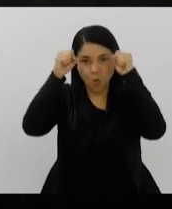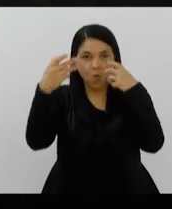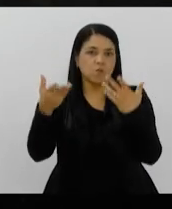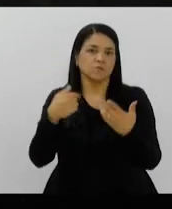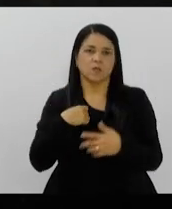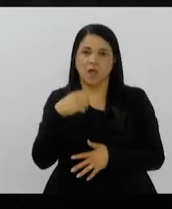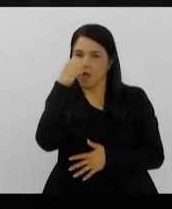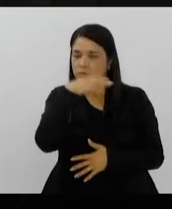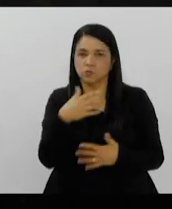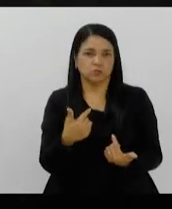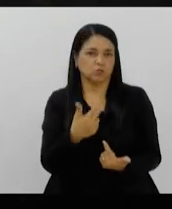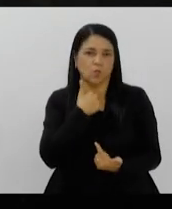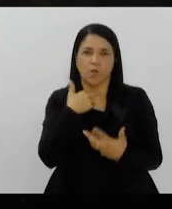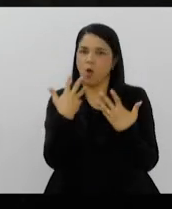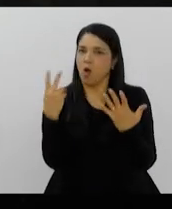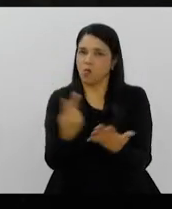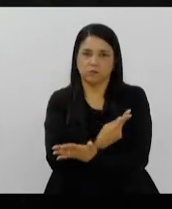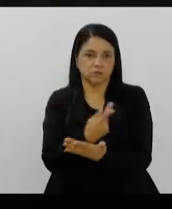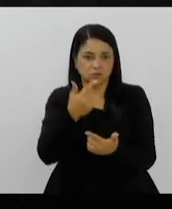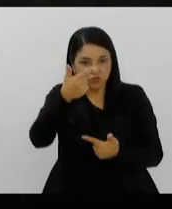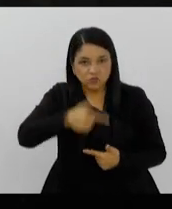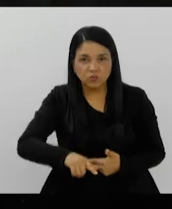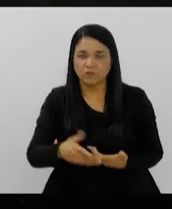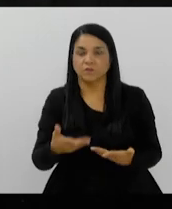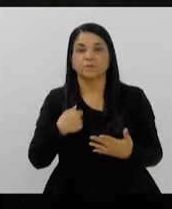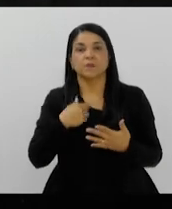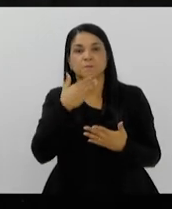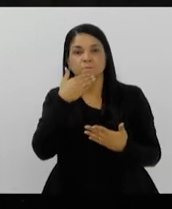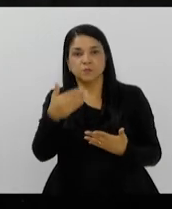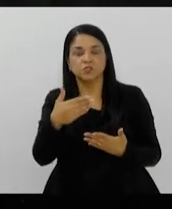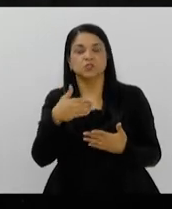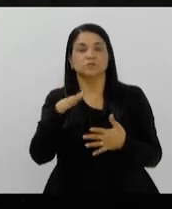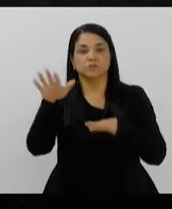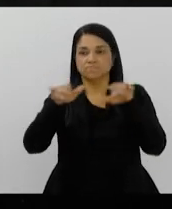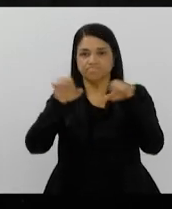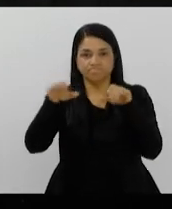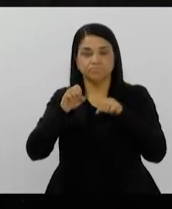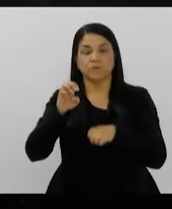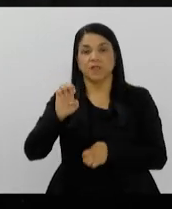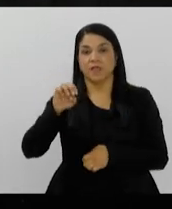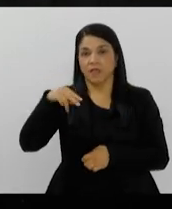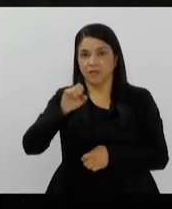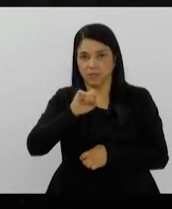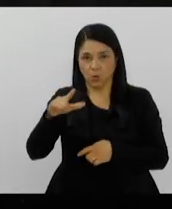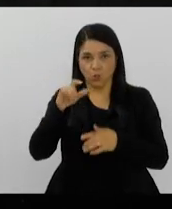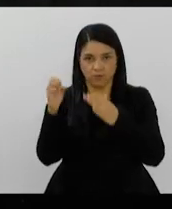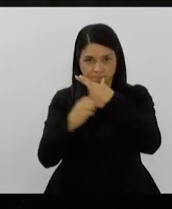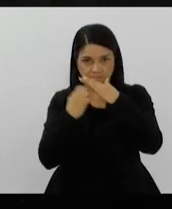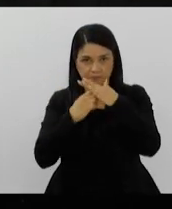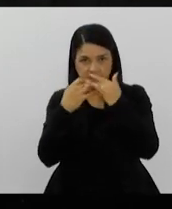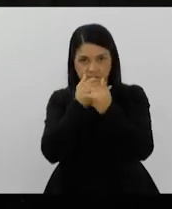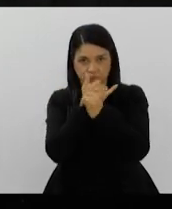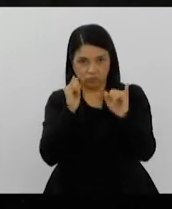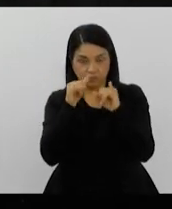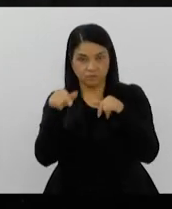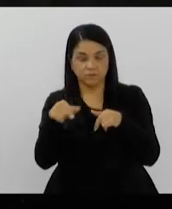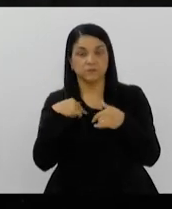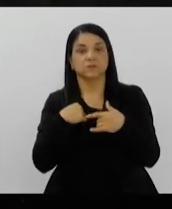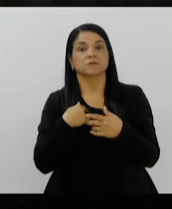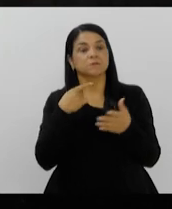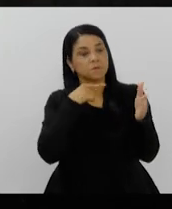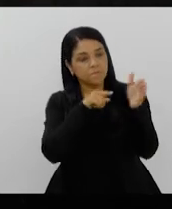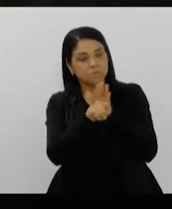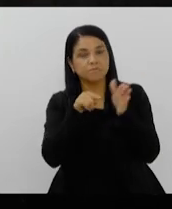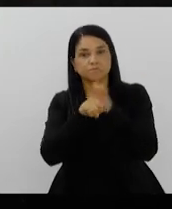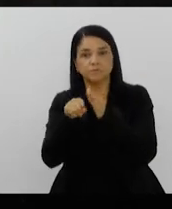não pode mais acontecer. Então a gente pediu essa convocação da Enel para fazer esse questionamento. num outro braço